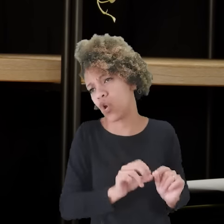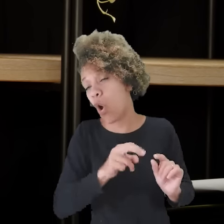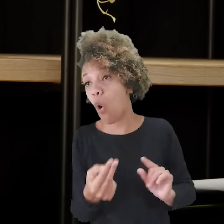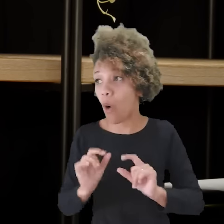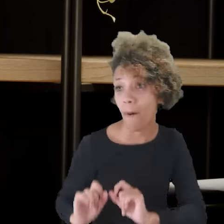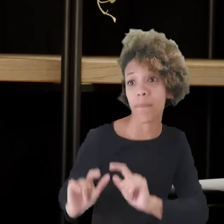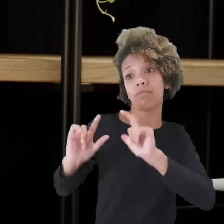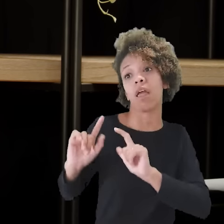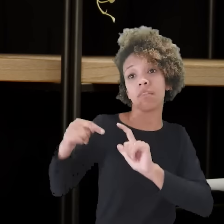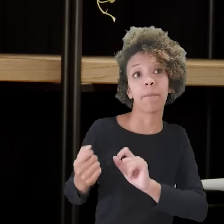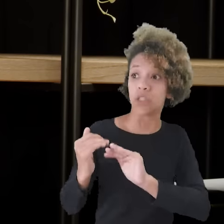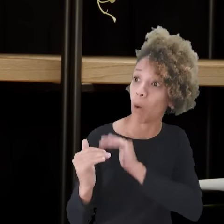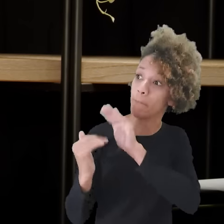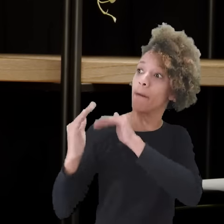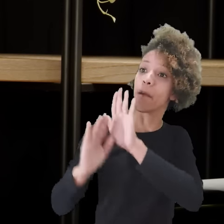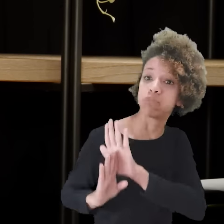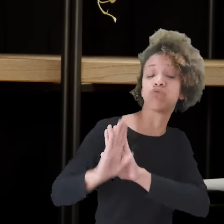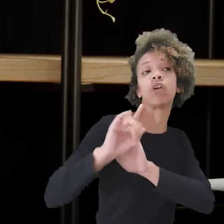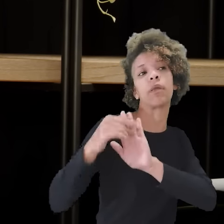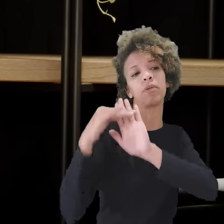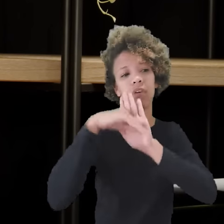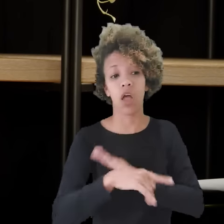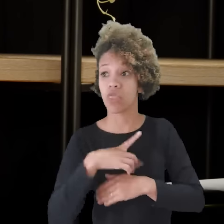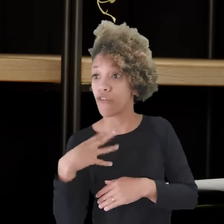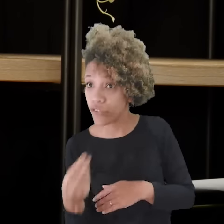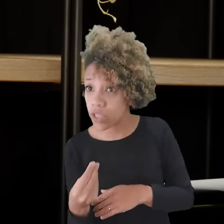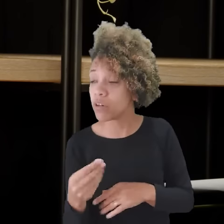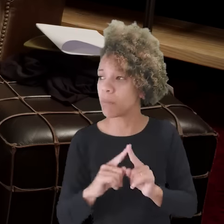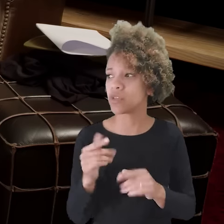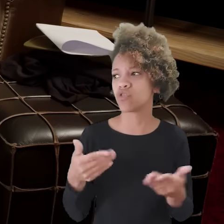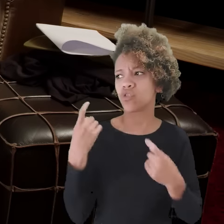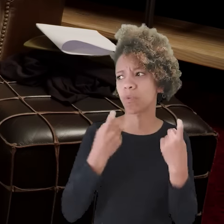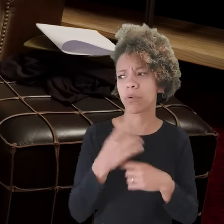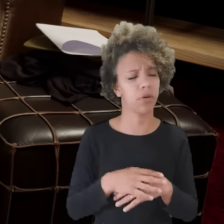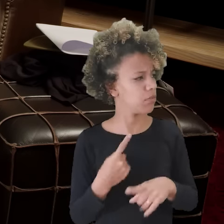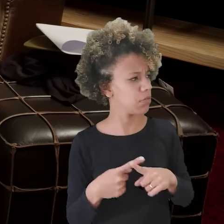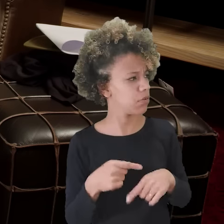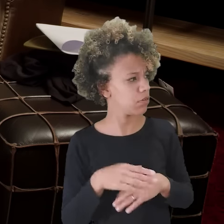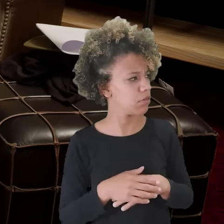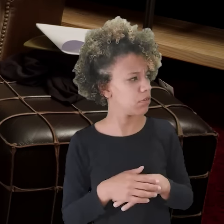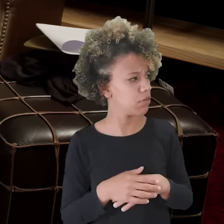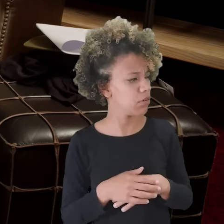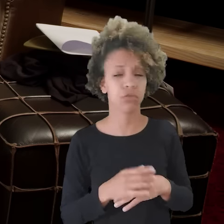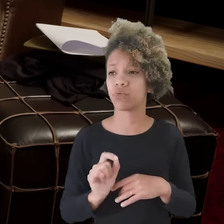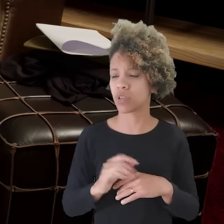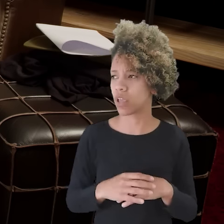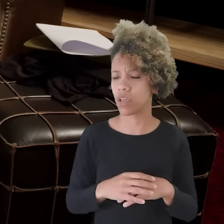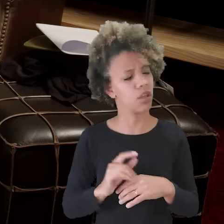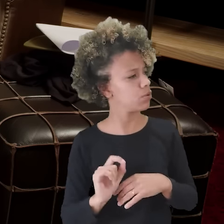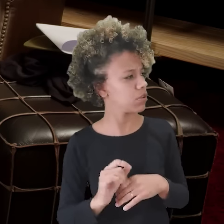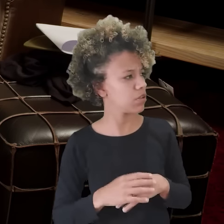o Rodrigo vai diminuir ou vai aumentar e depois ele vai aumentar de novo depois ele vai diminuir depois eu tenho filho e tal de hoje eu tô preocupado o quê